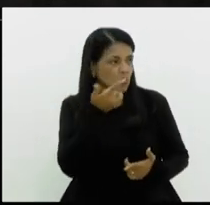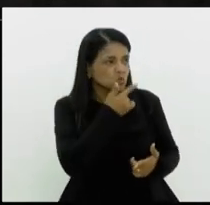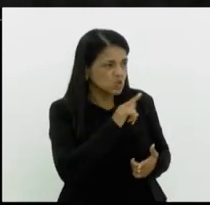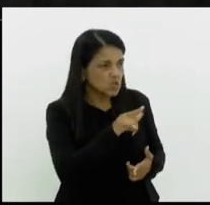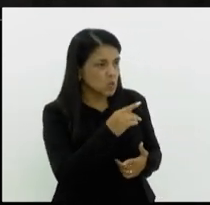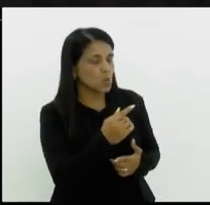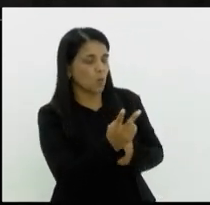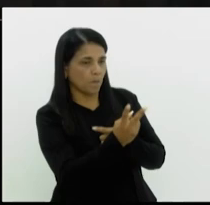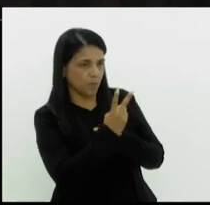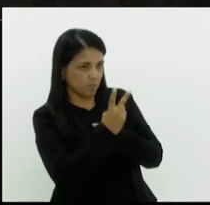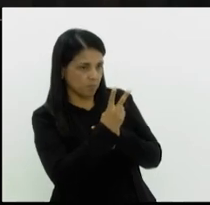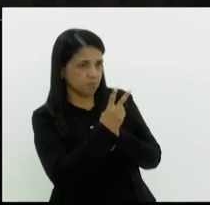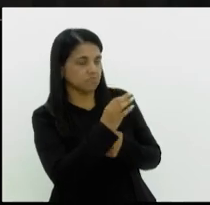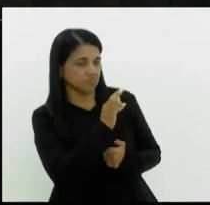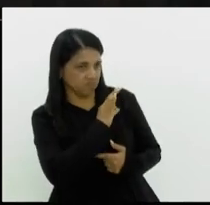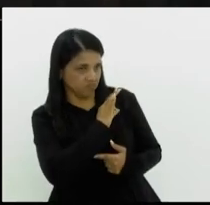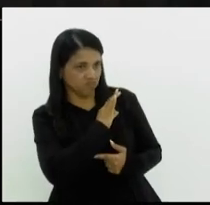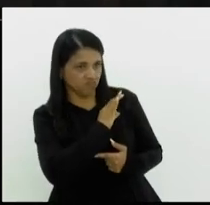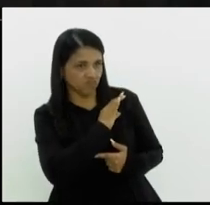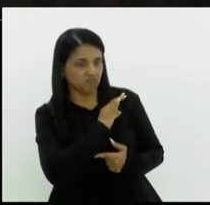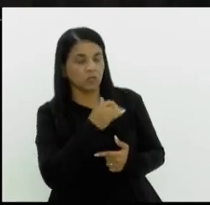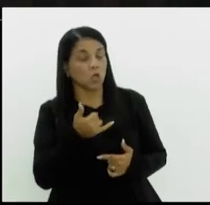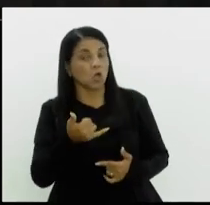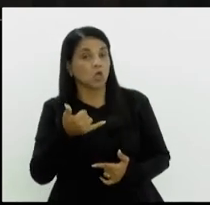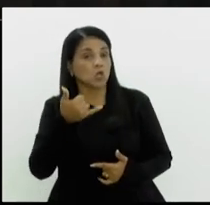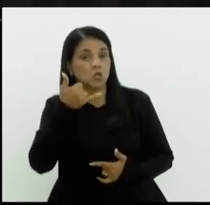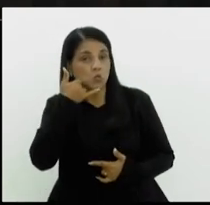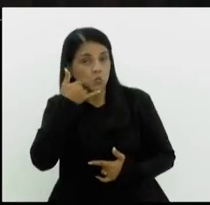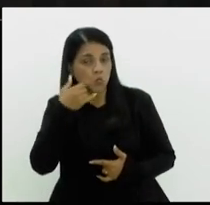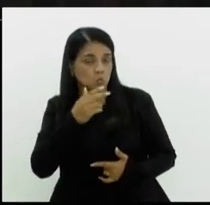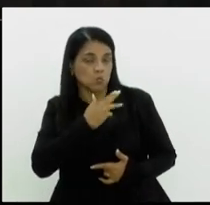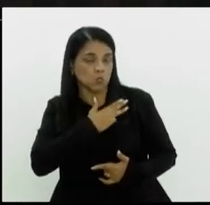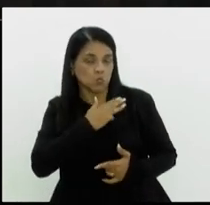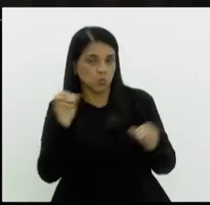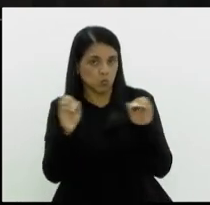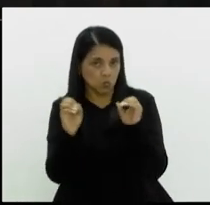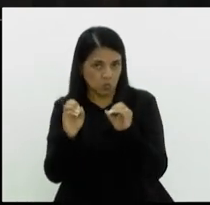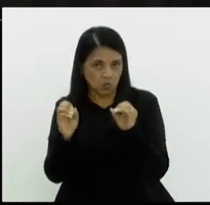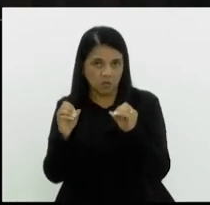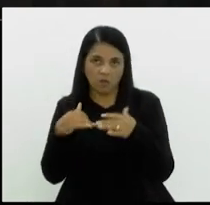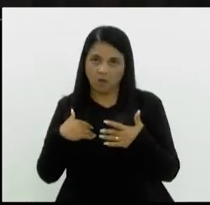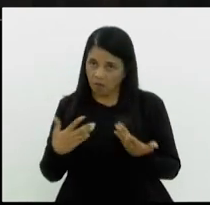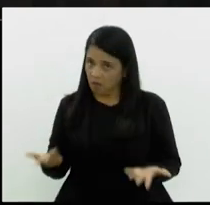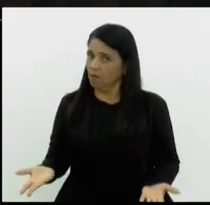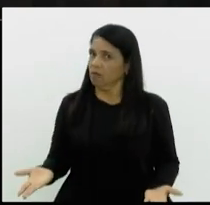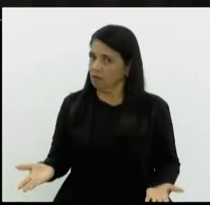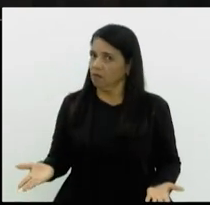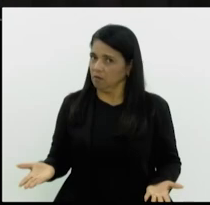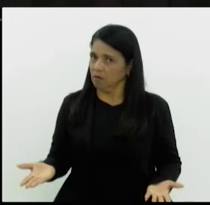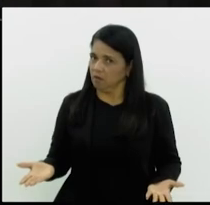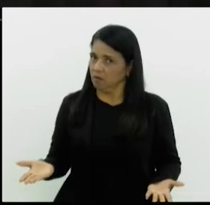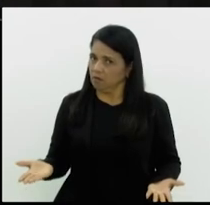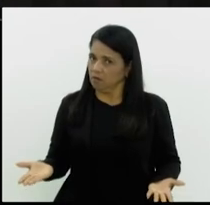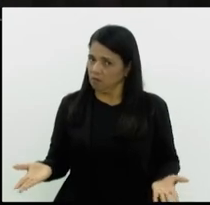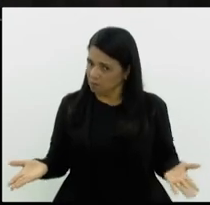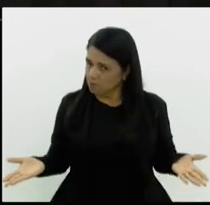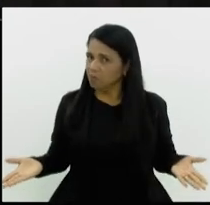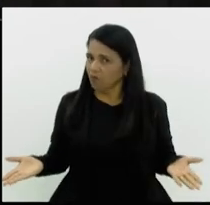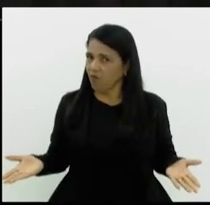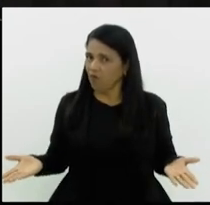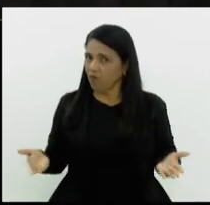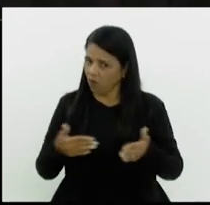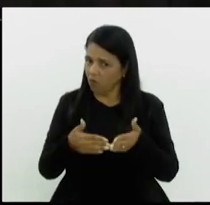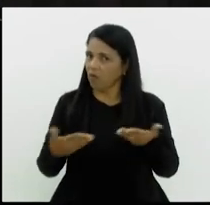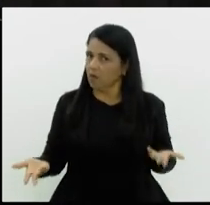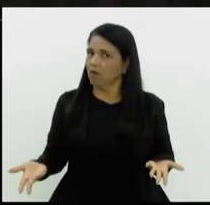não ligou para ninguém, para impedir a medida protetiva. Também era só o que faltava, né? Era só o que faltava. Embora no